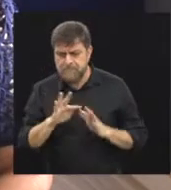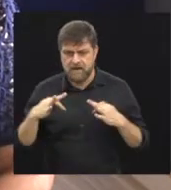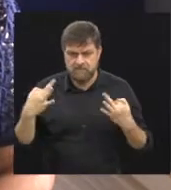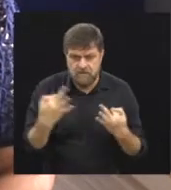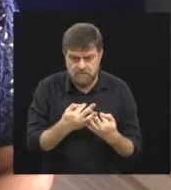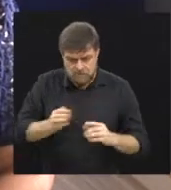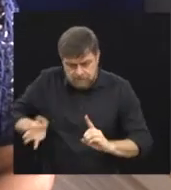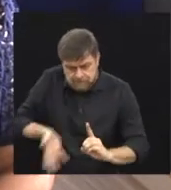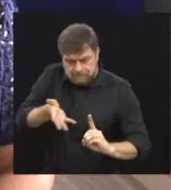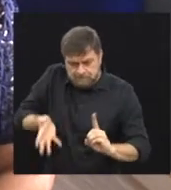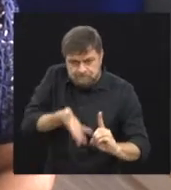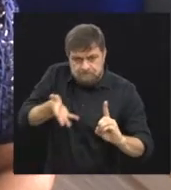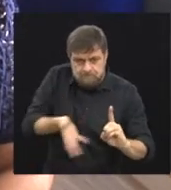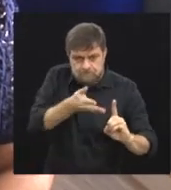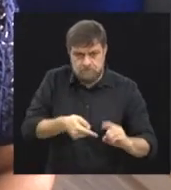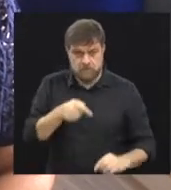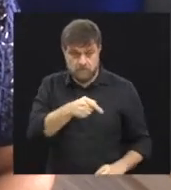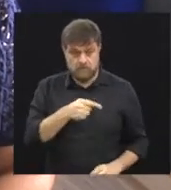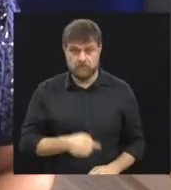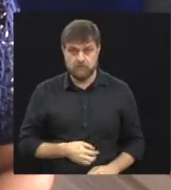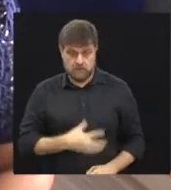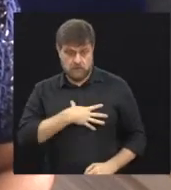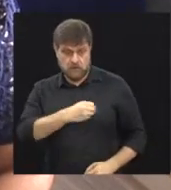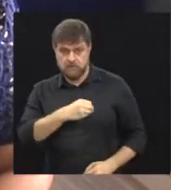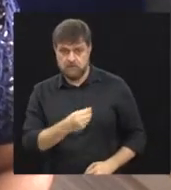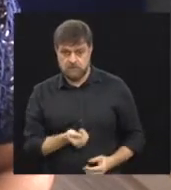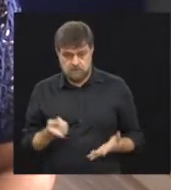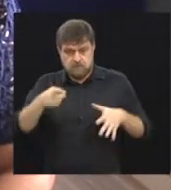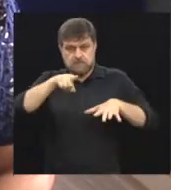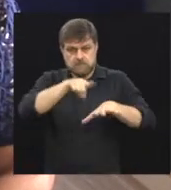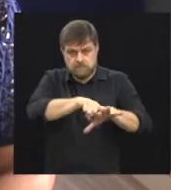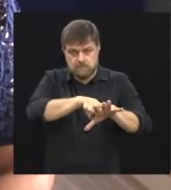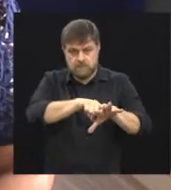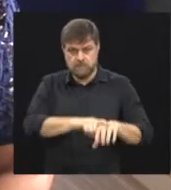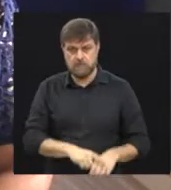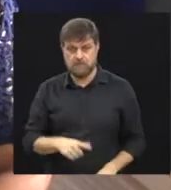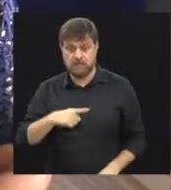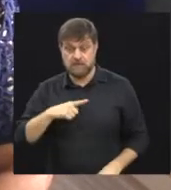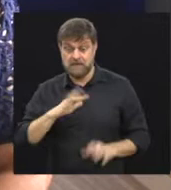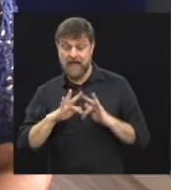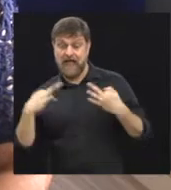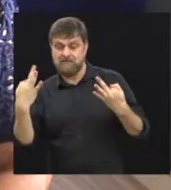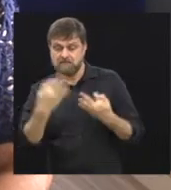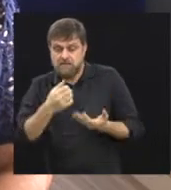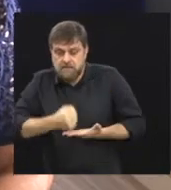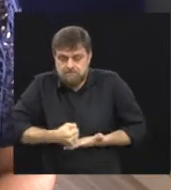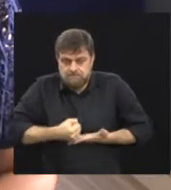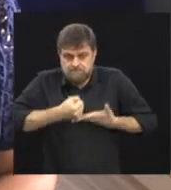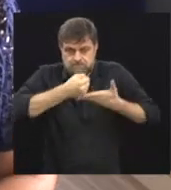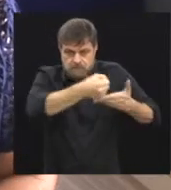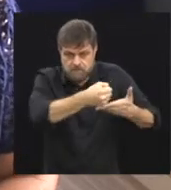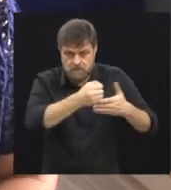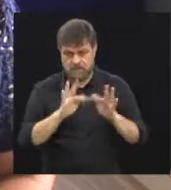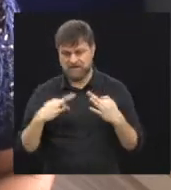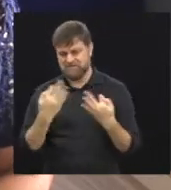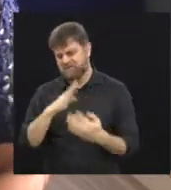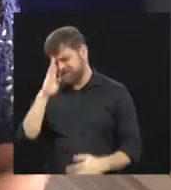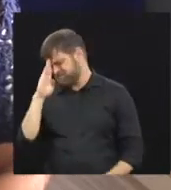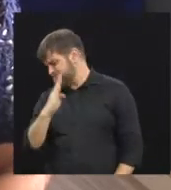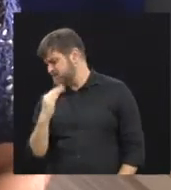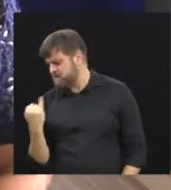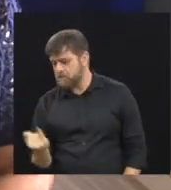como família, que seu filho vai ser aceito nos lugares de acordo com o respaldo da família. A família é